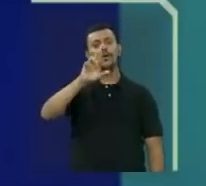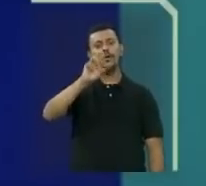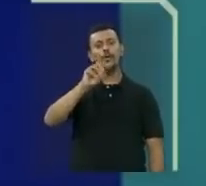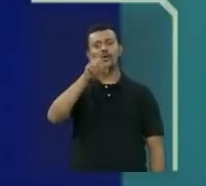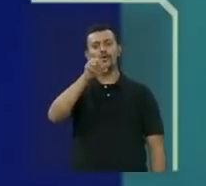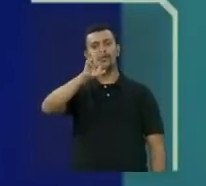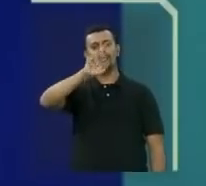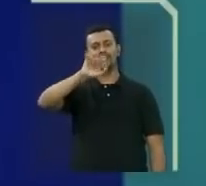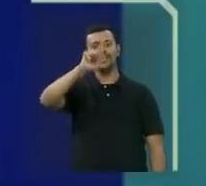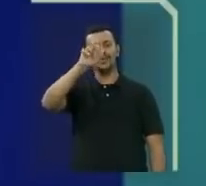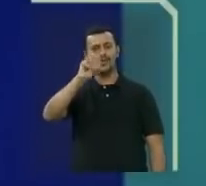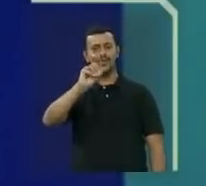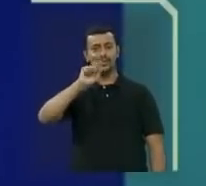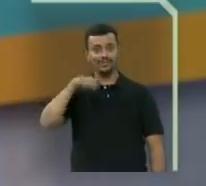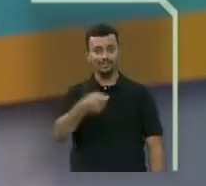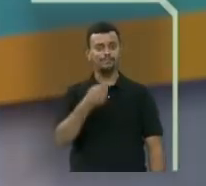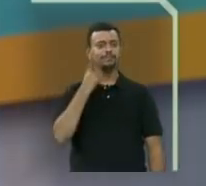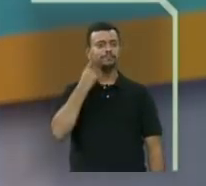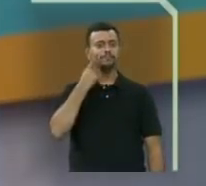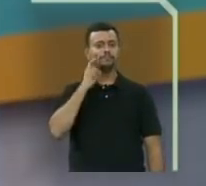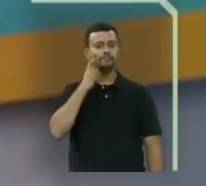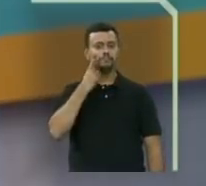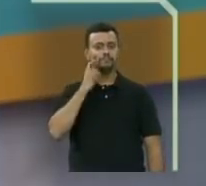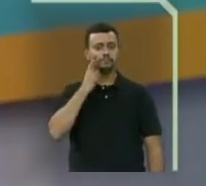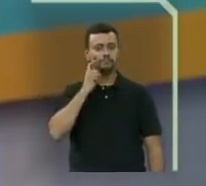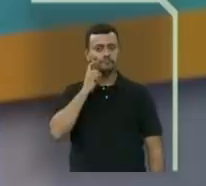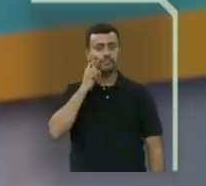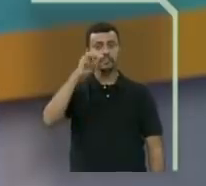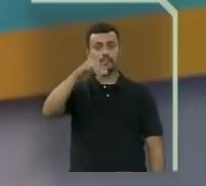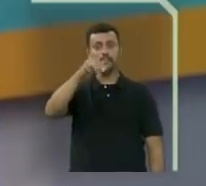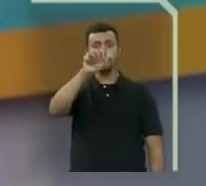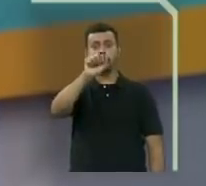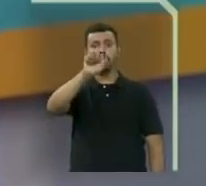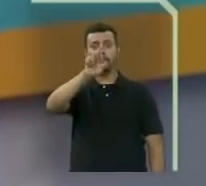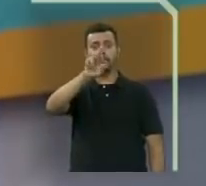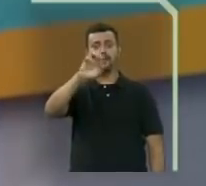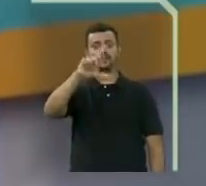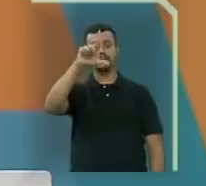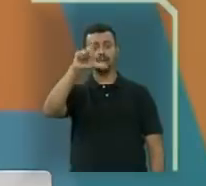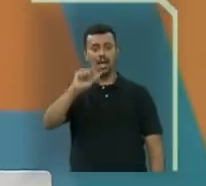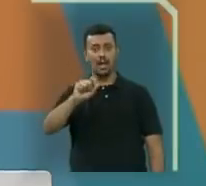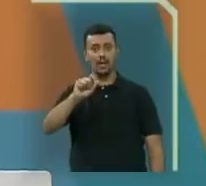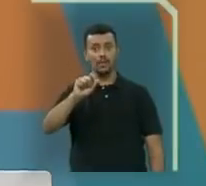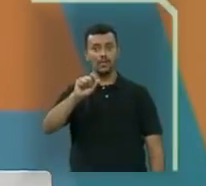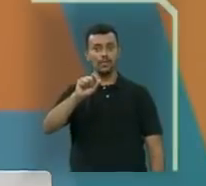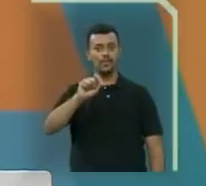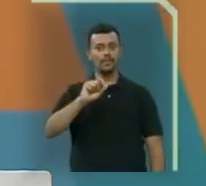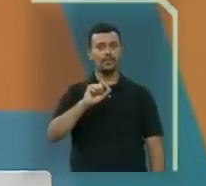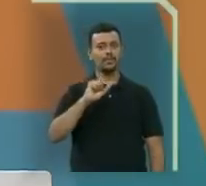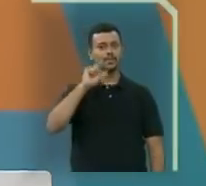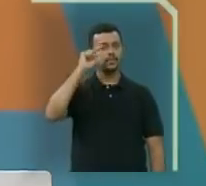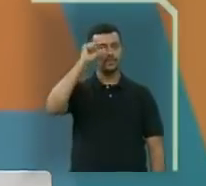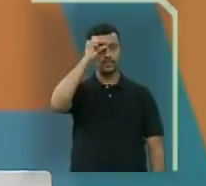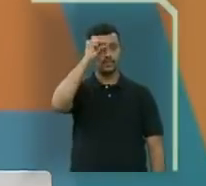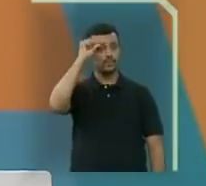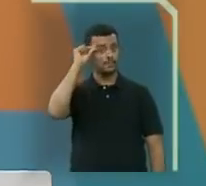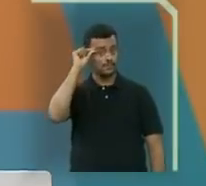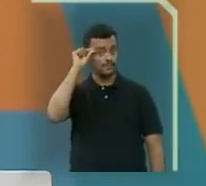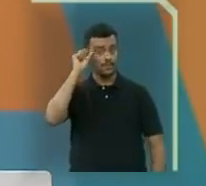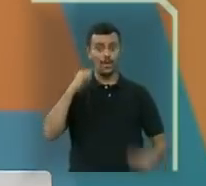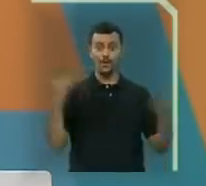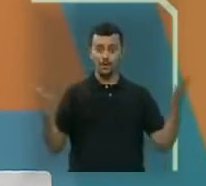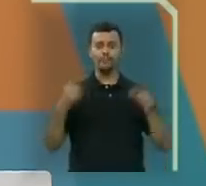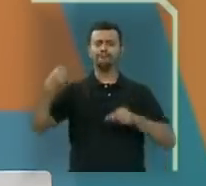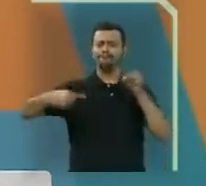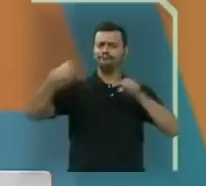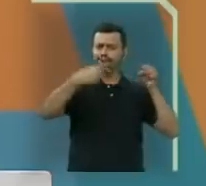Tavares, do PRTB e Marcelo Cândido, do PDT. Esse debate está